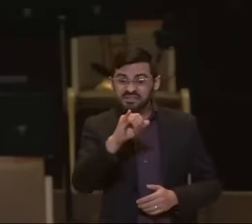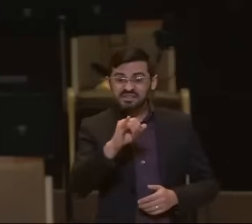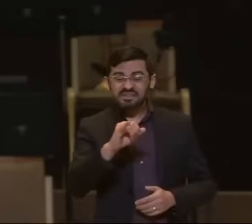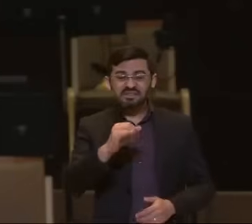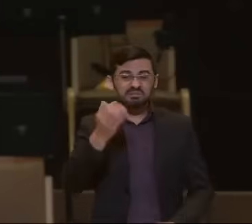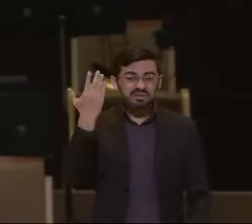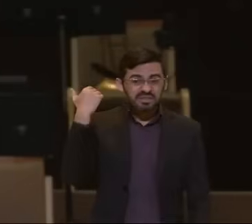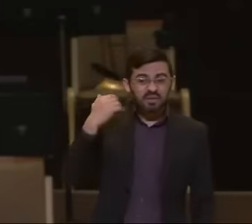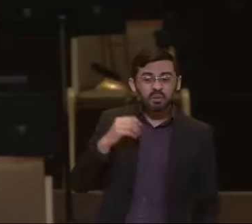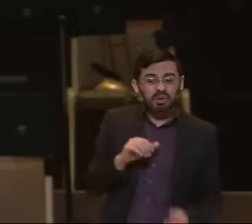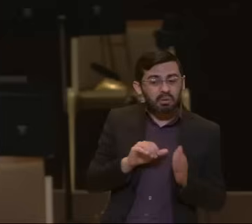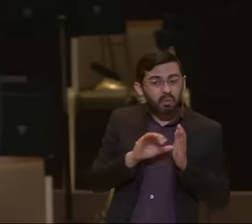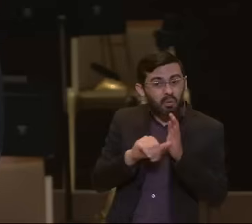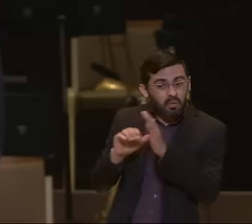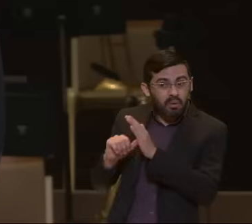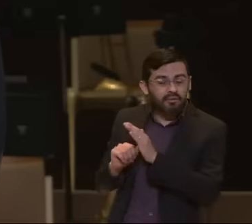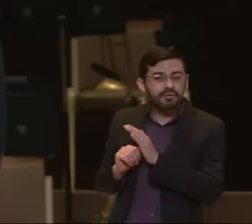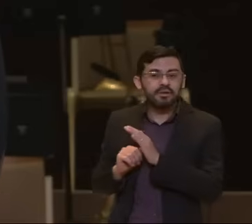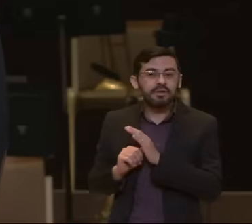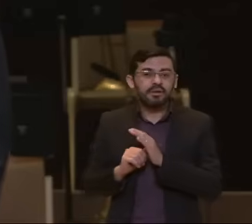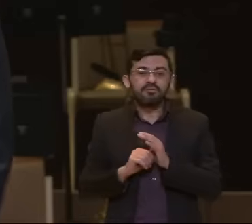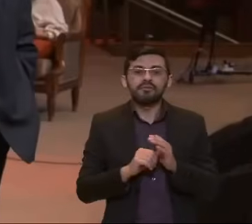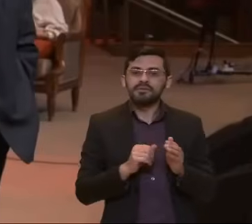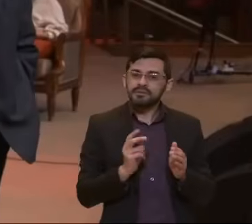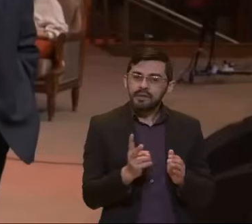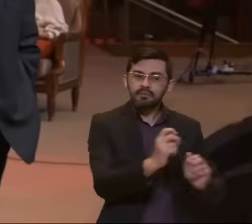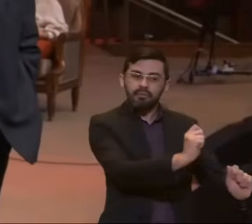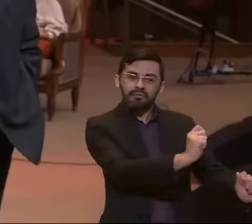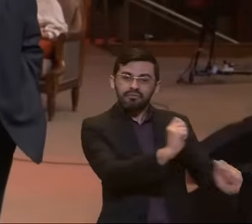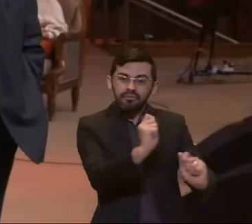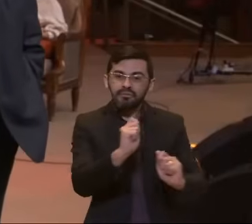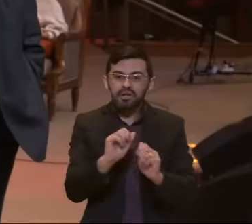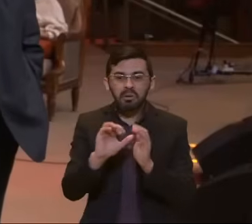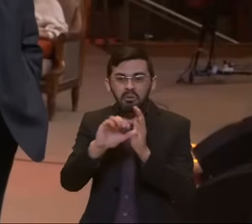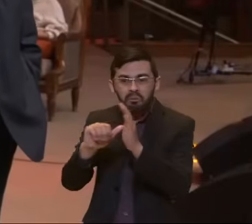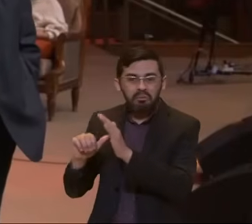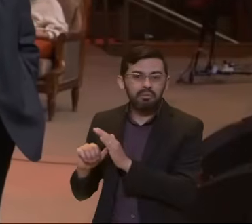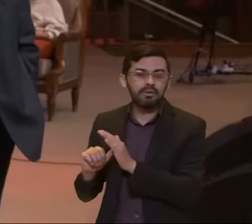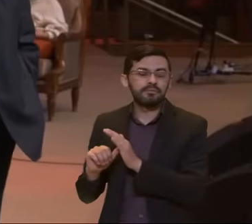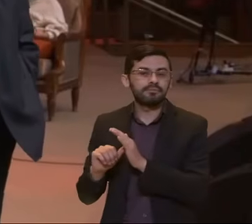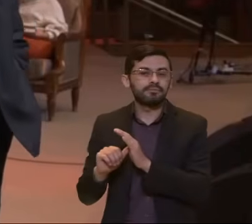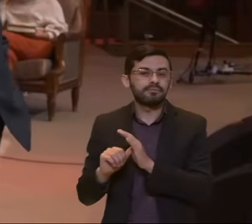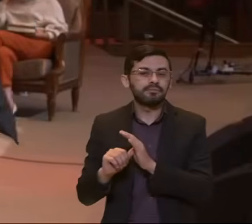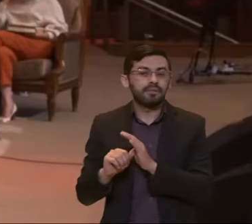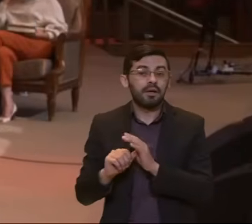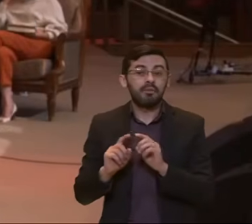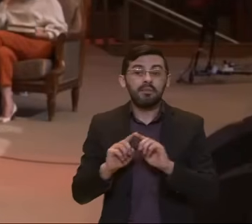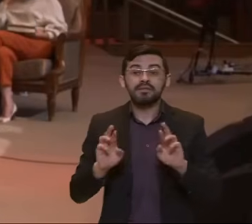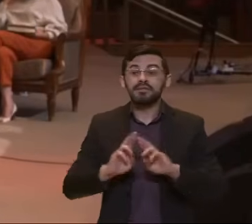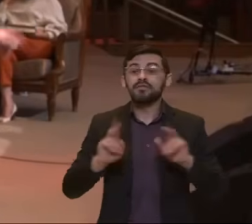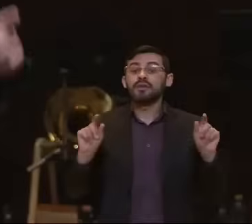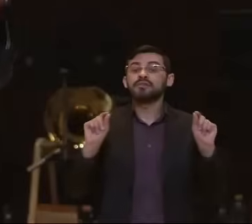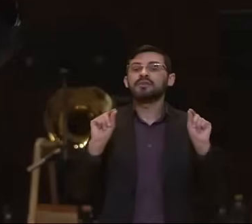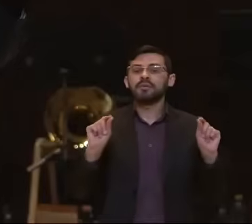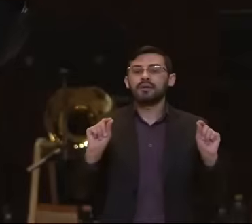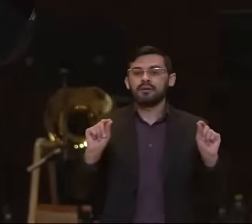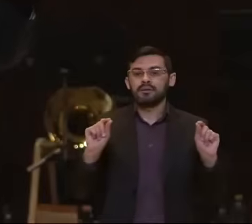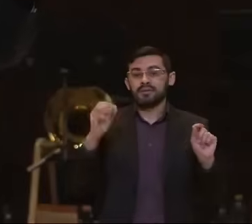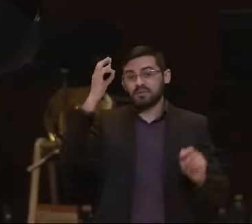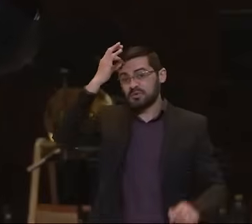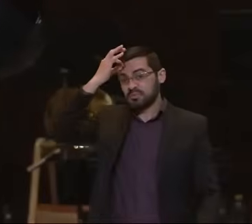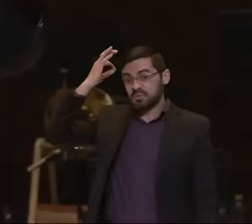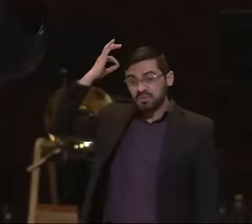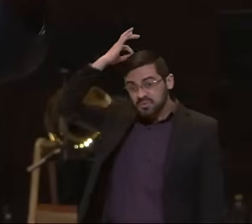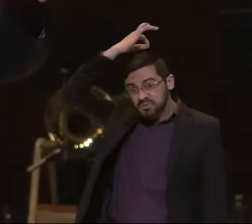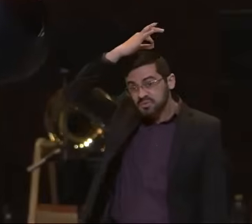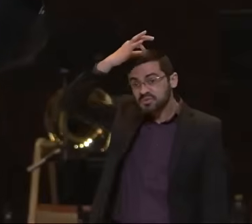foi desonesto, você vai continuar sendo tentado a ser desonesto. A diferença é agora que o Espírito Santo